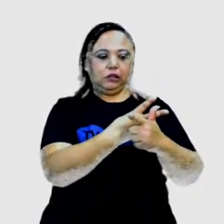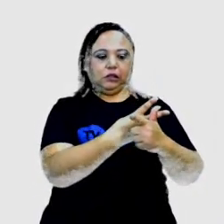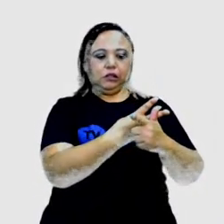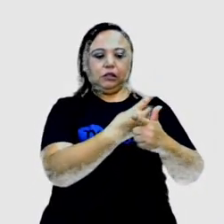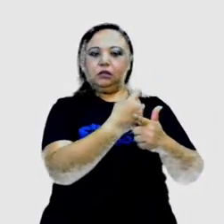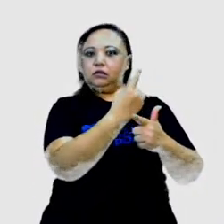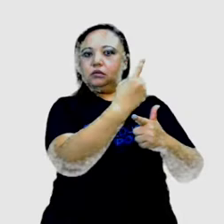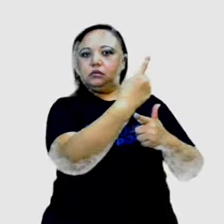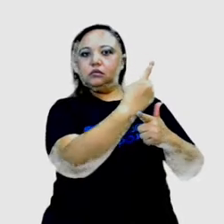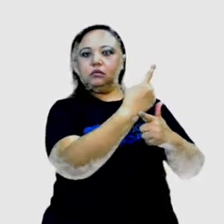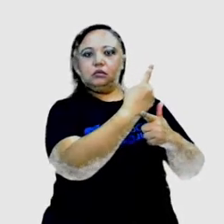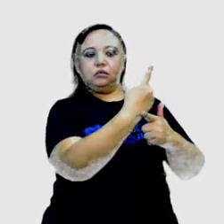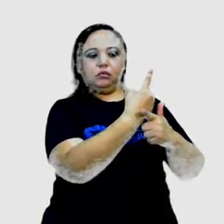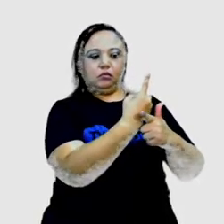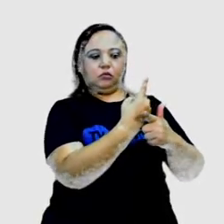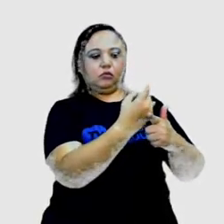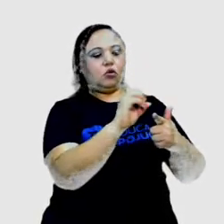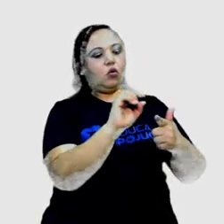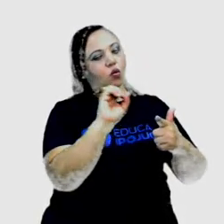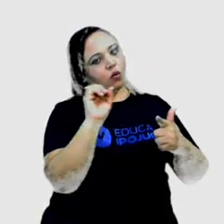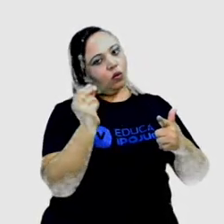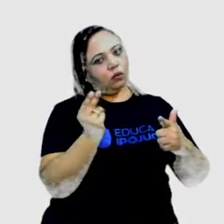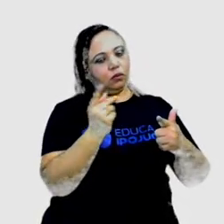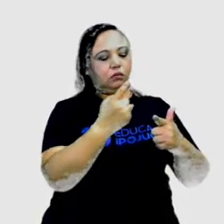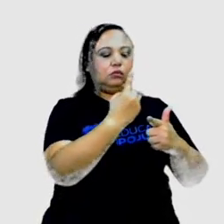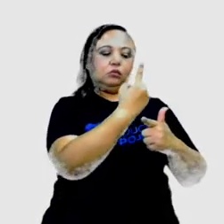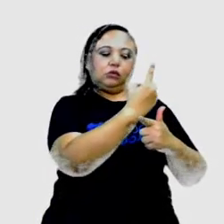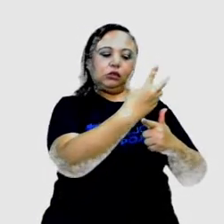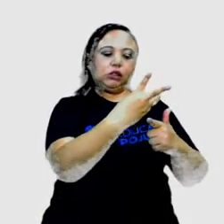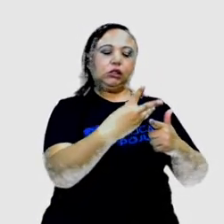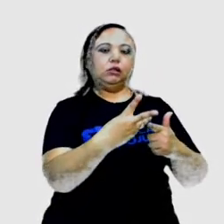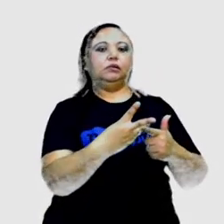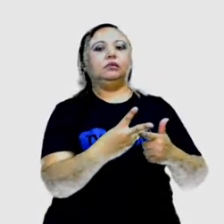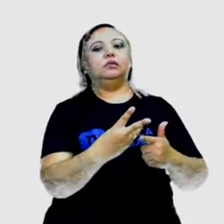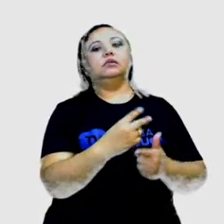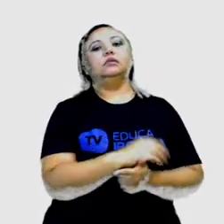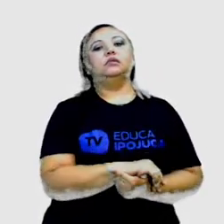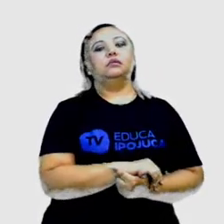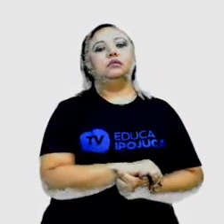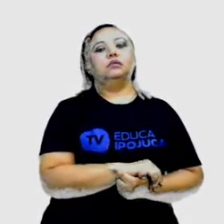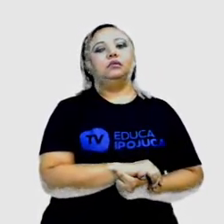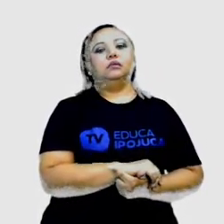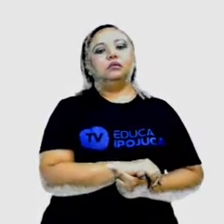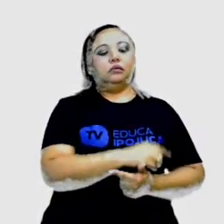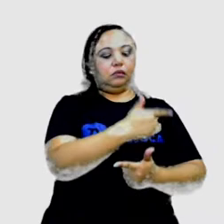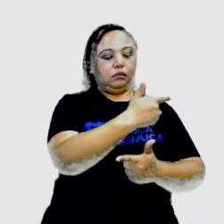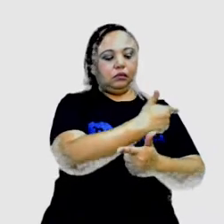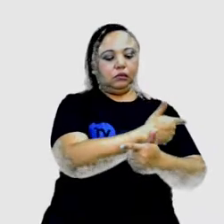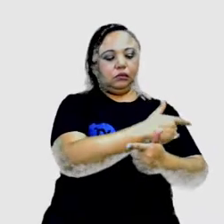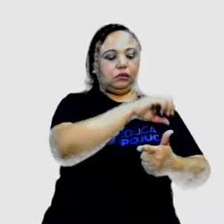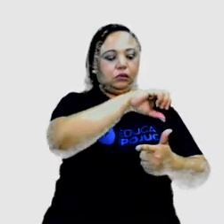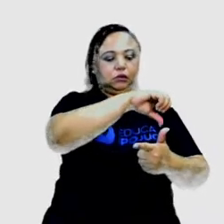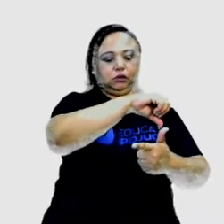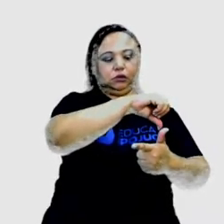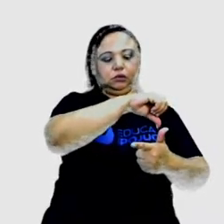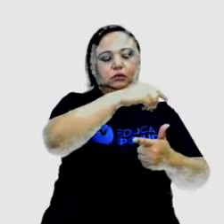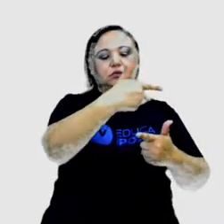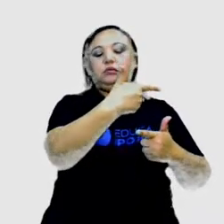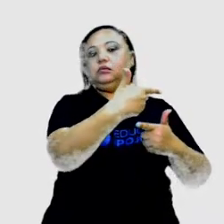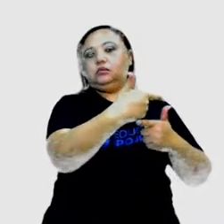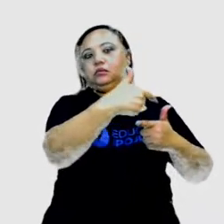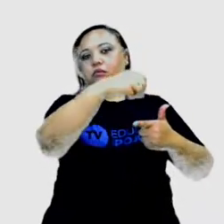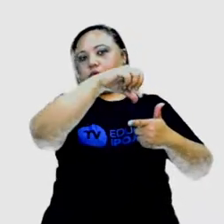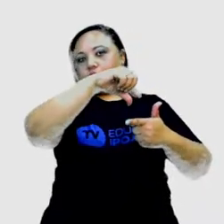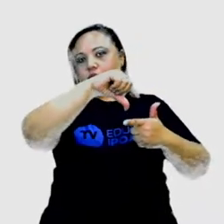consigo dividir por 1 ou por 13. Outro exemplo é o 29. Eu só consigo dividir